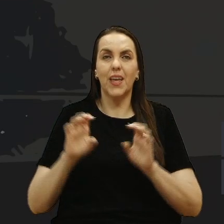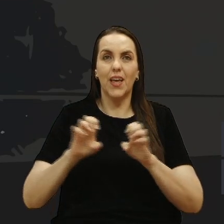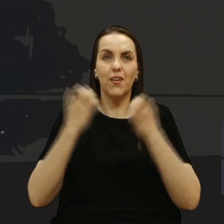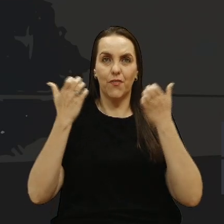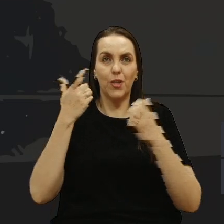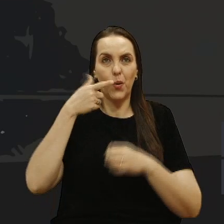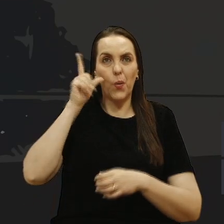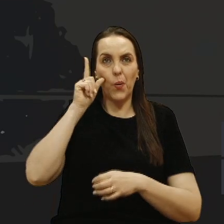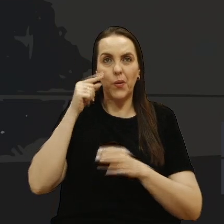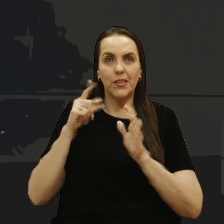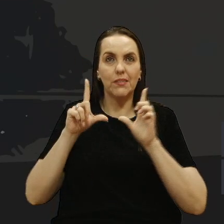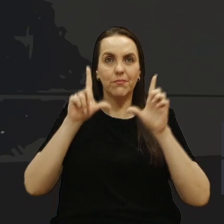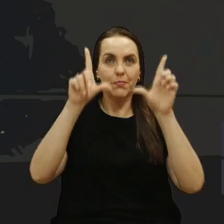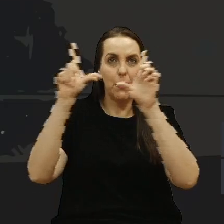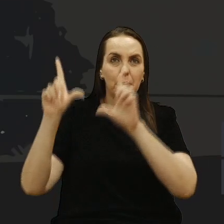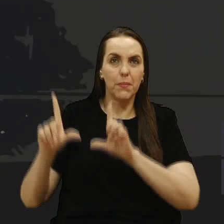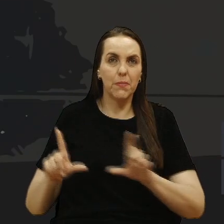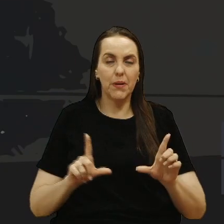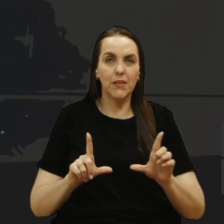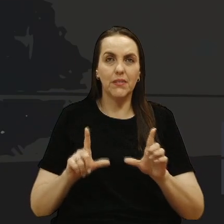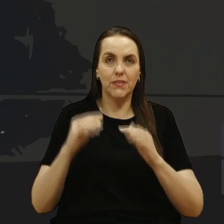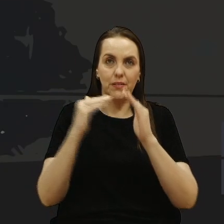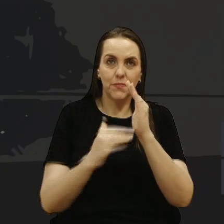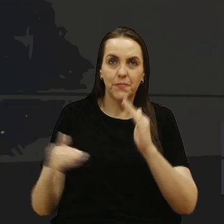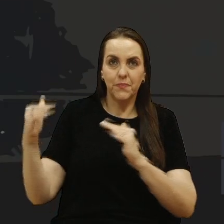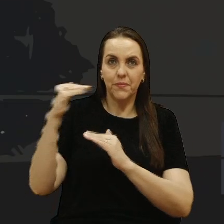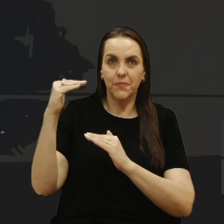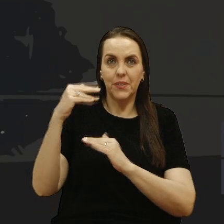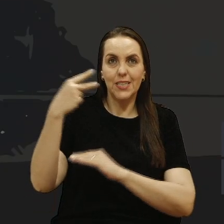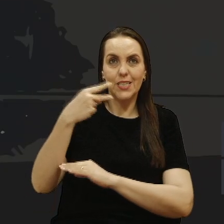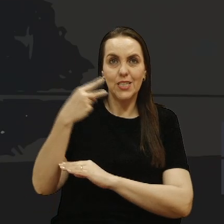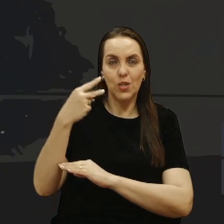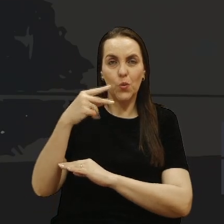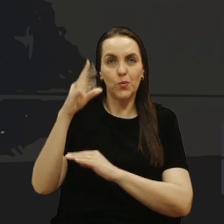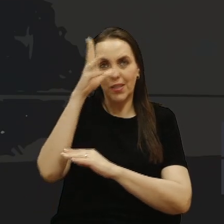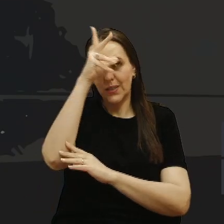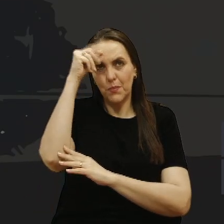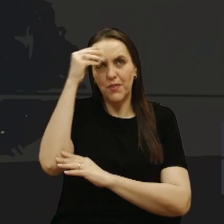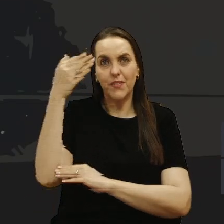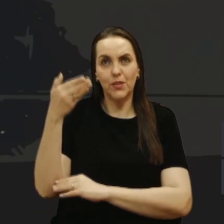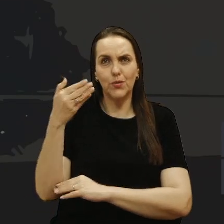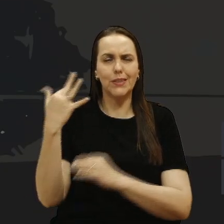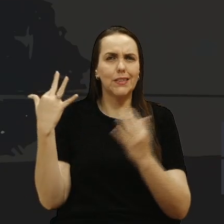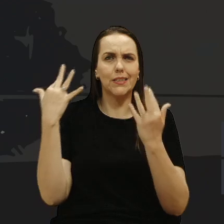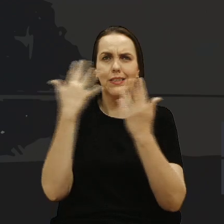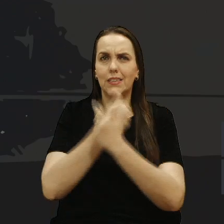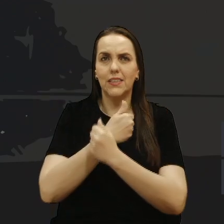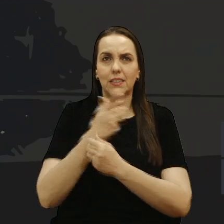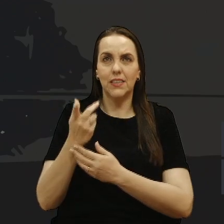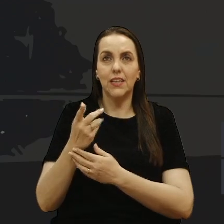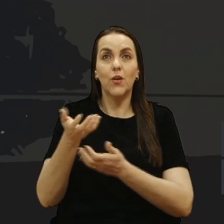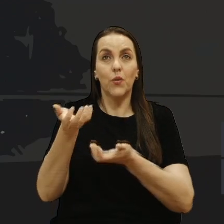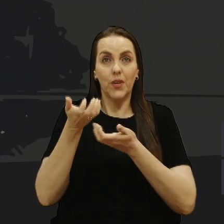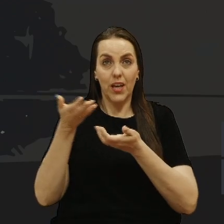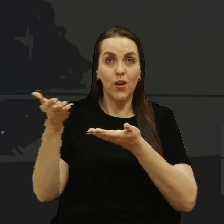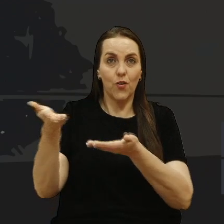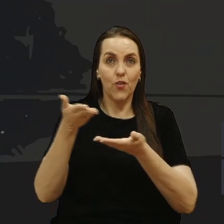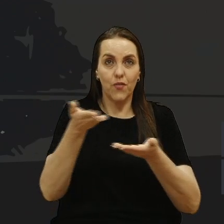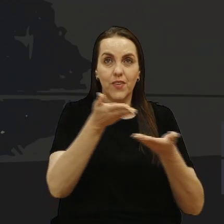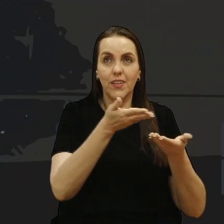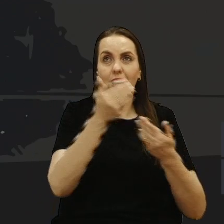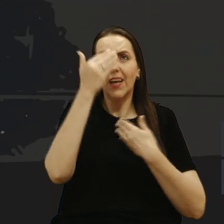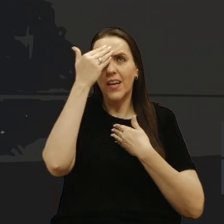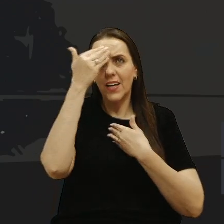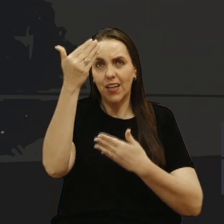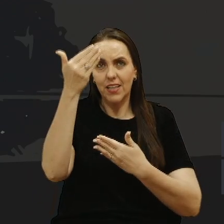abertura dessa exposição, que fica ali no mezanino, né, no segundo andar da Prefeitura. Está lindíssima. Quero convidar e quero agradecer